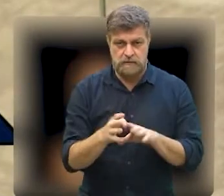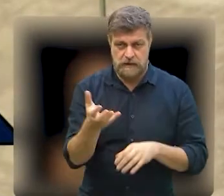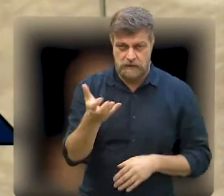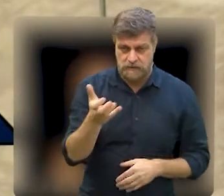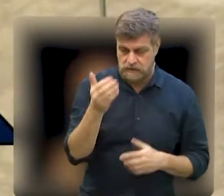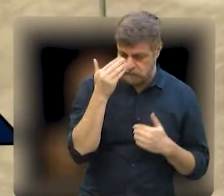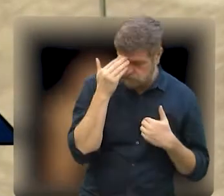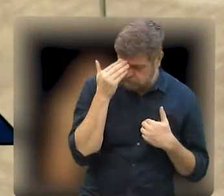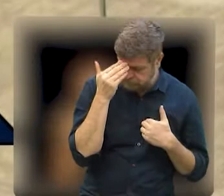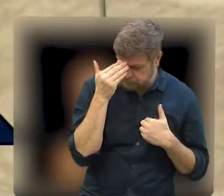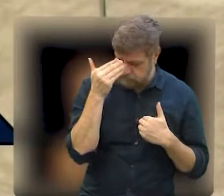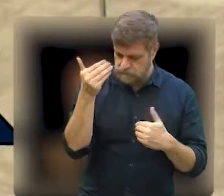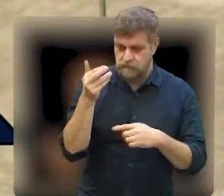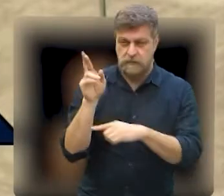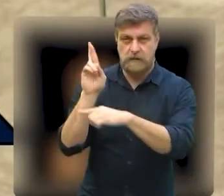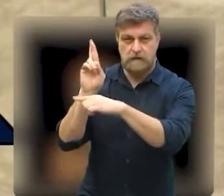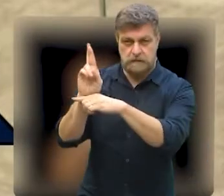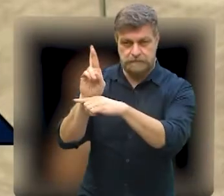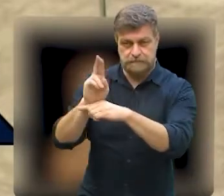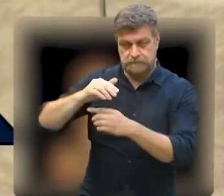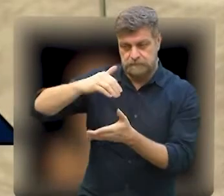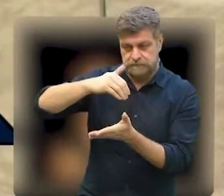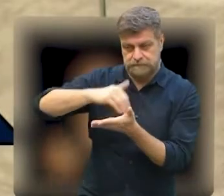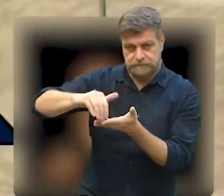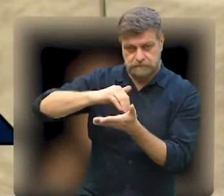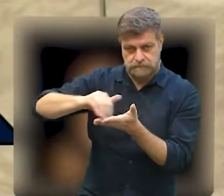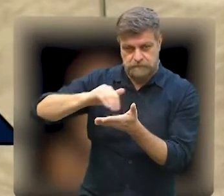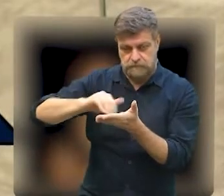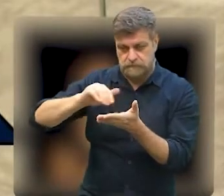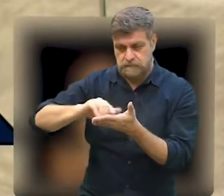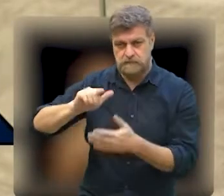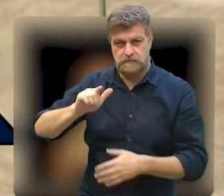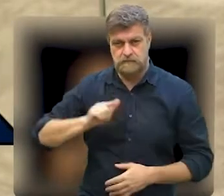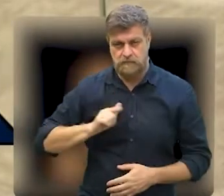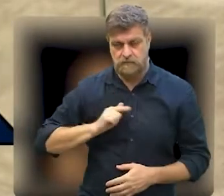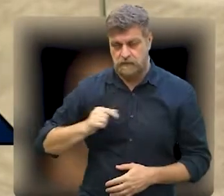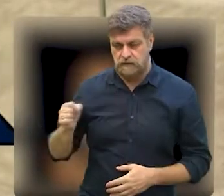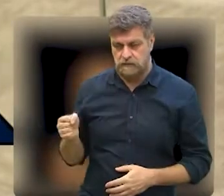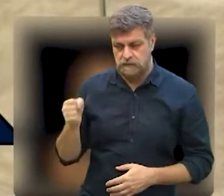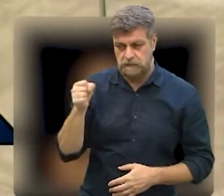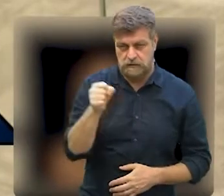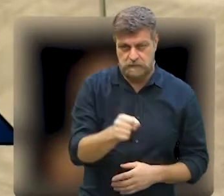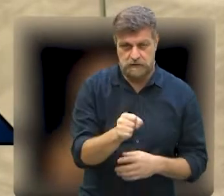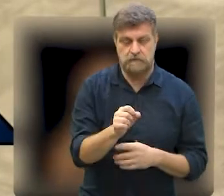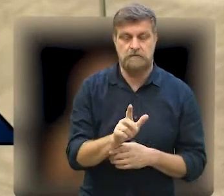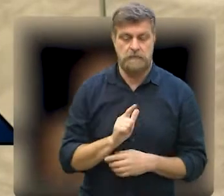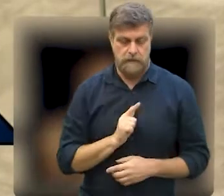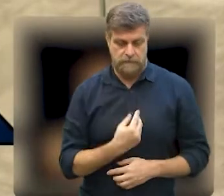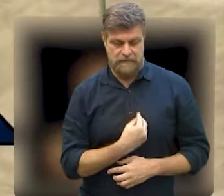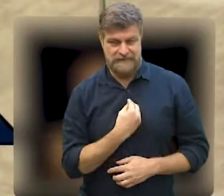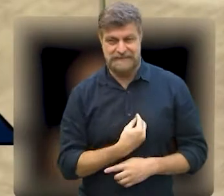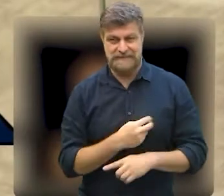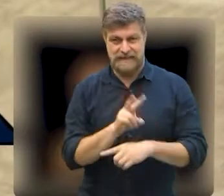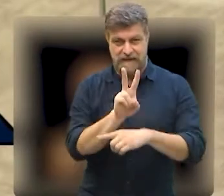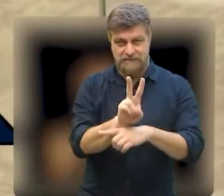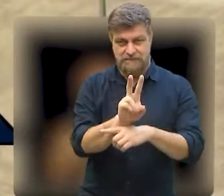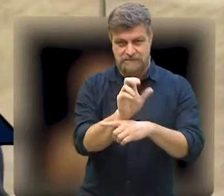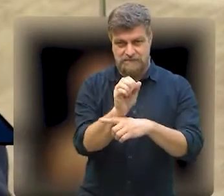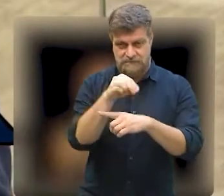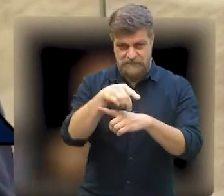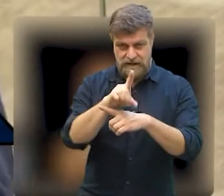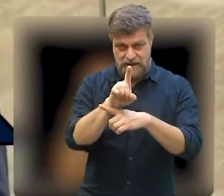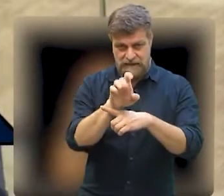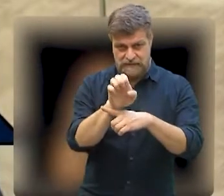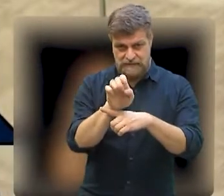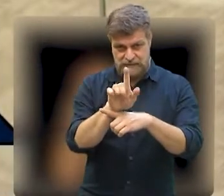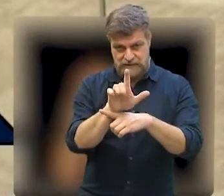quero agradecer os representantes da secretaria, foram enviados através da secretária Vandecléia Moro, que também fizeram aqui